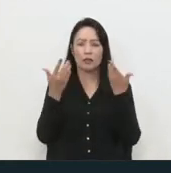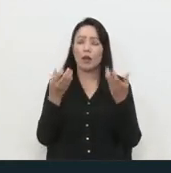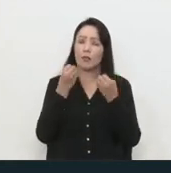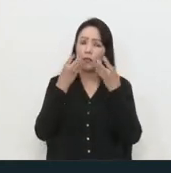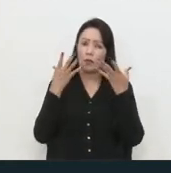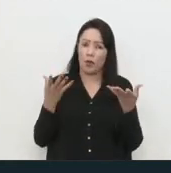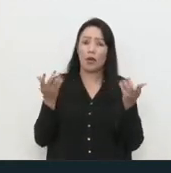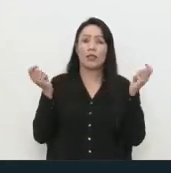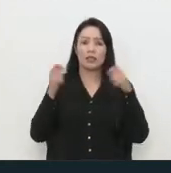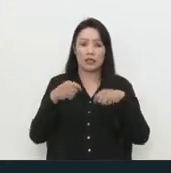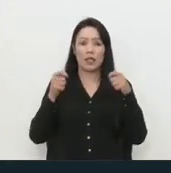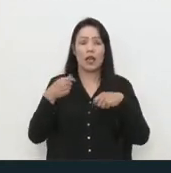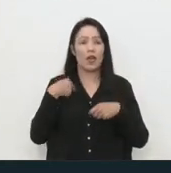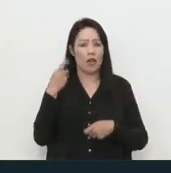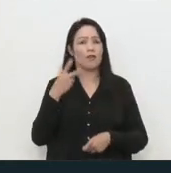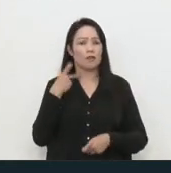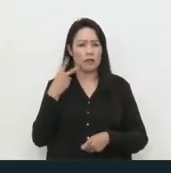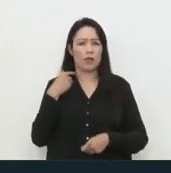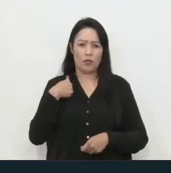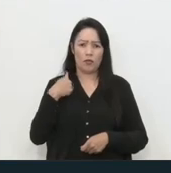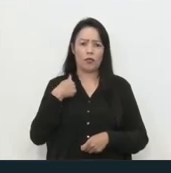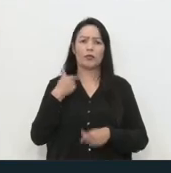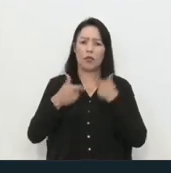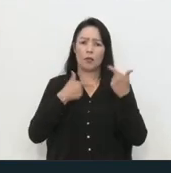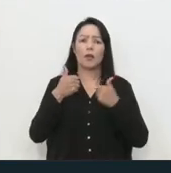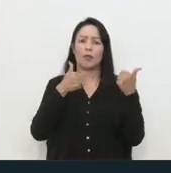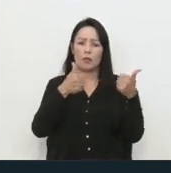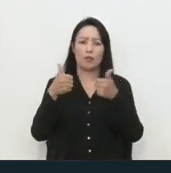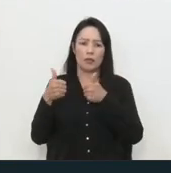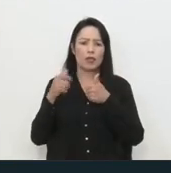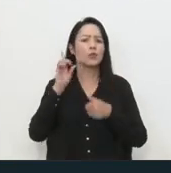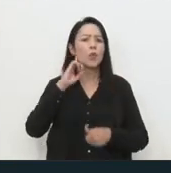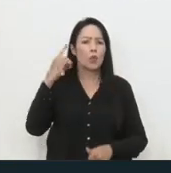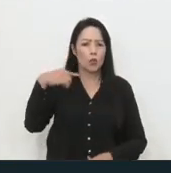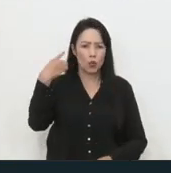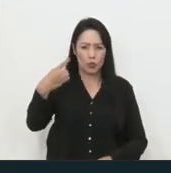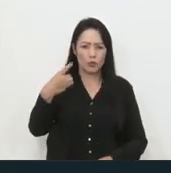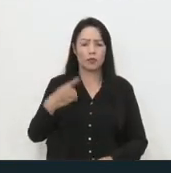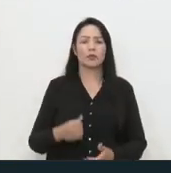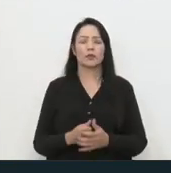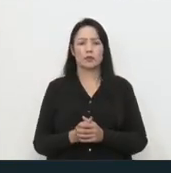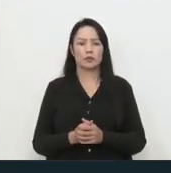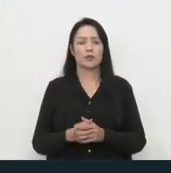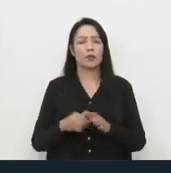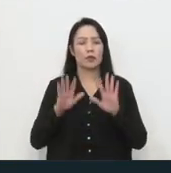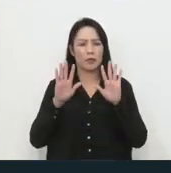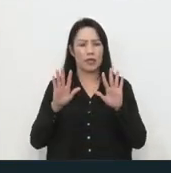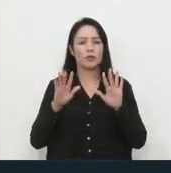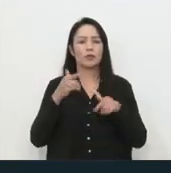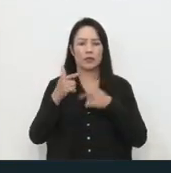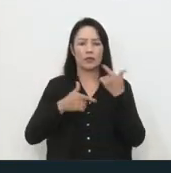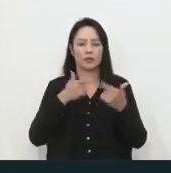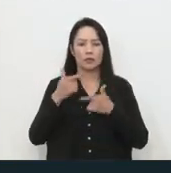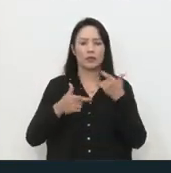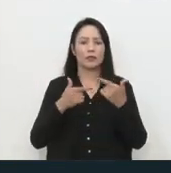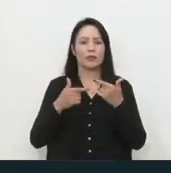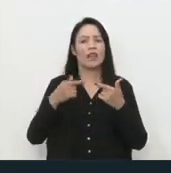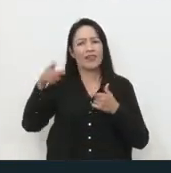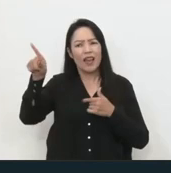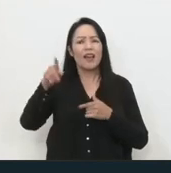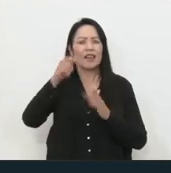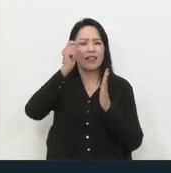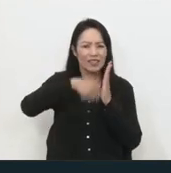essa vereadora faz muito bem todos os dias mas o trabalho de lá sinal